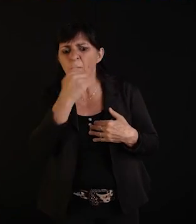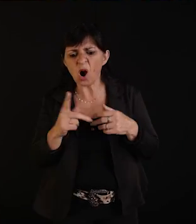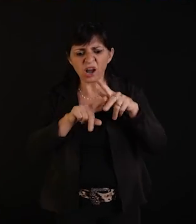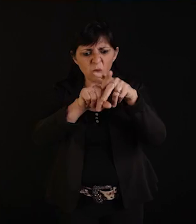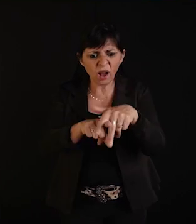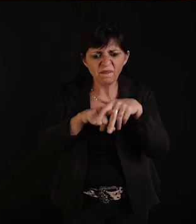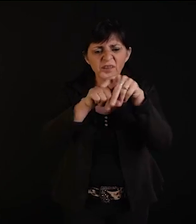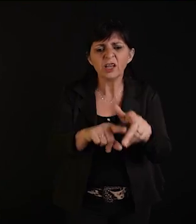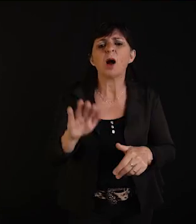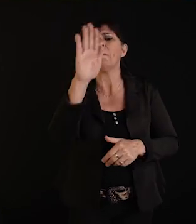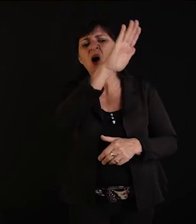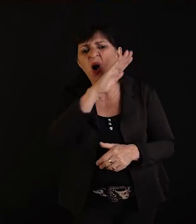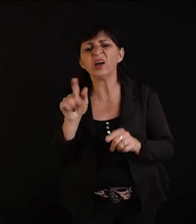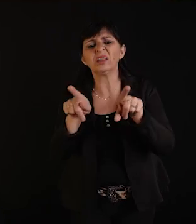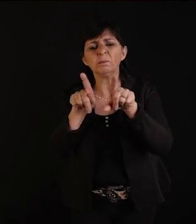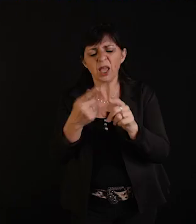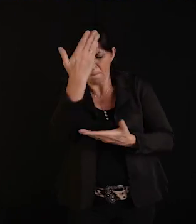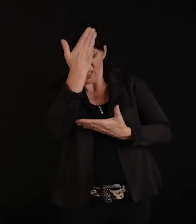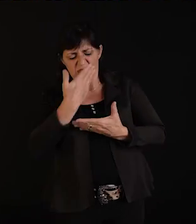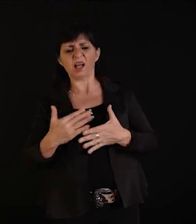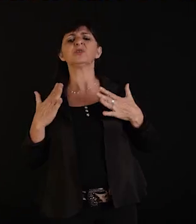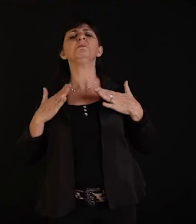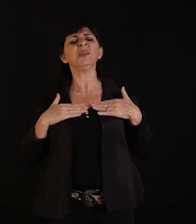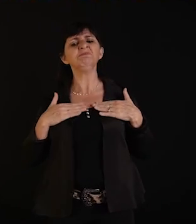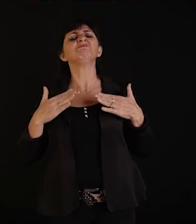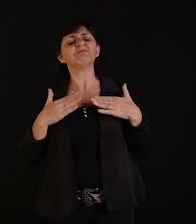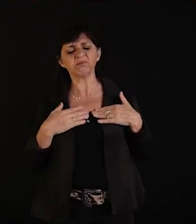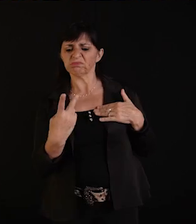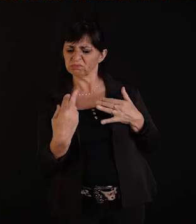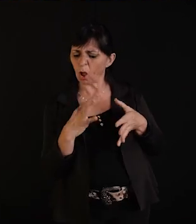um cavalo, morre um pedaço de mim.